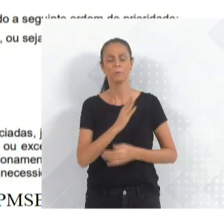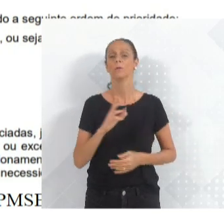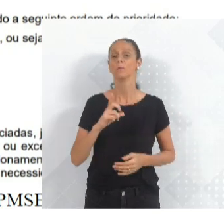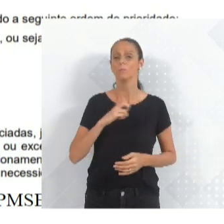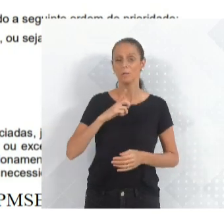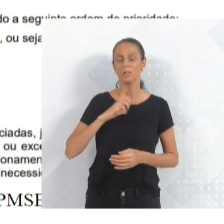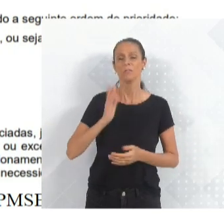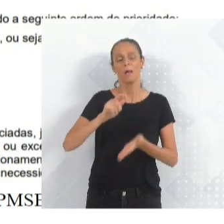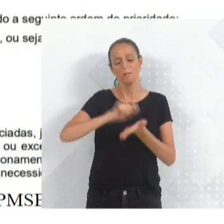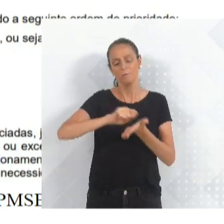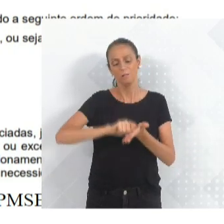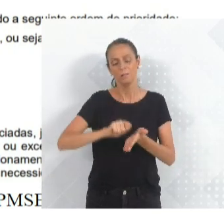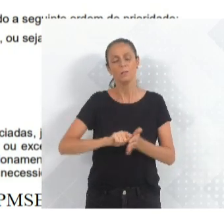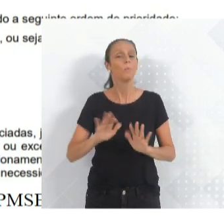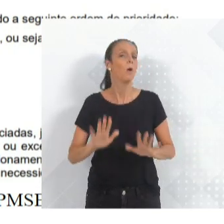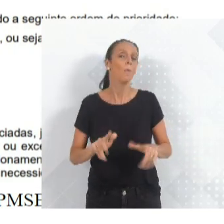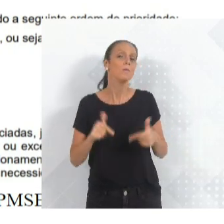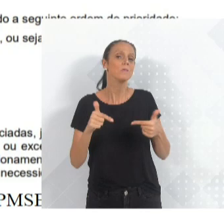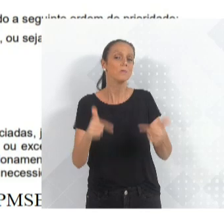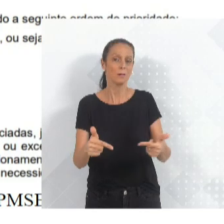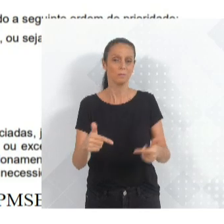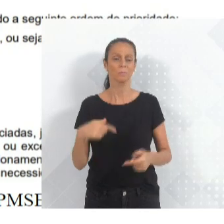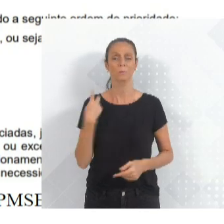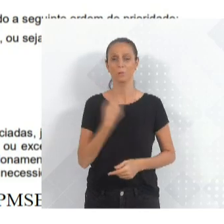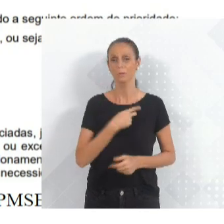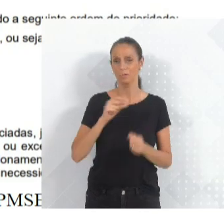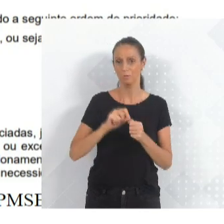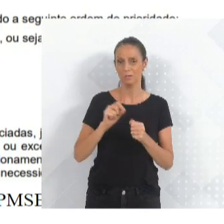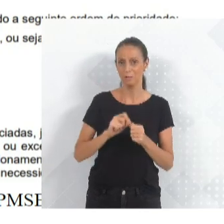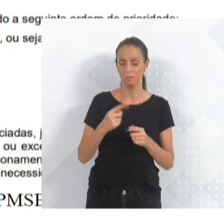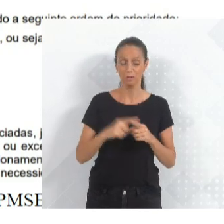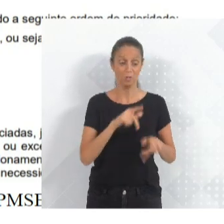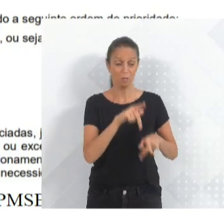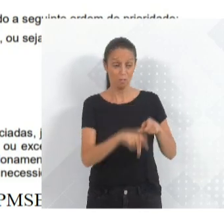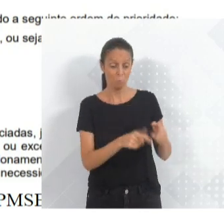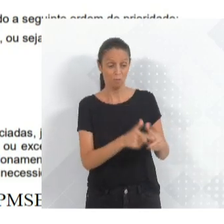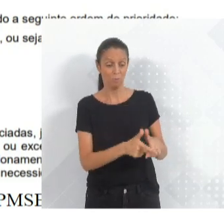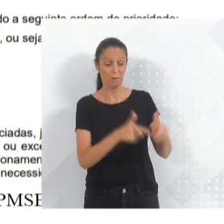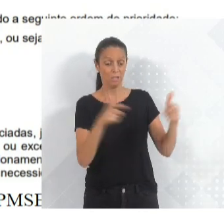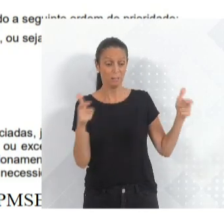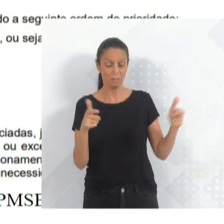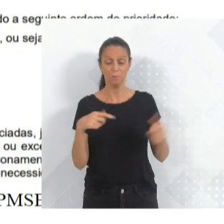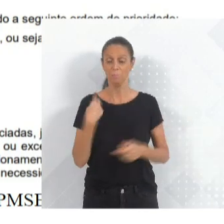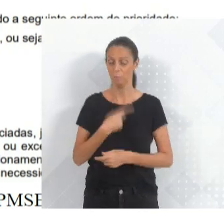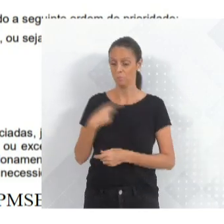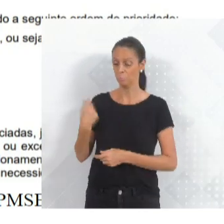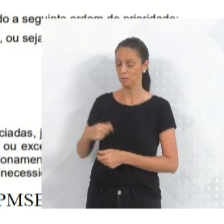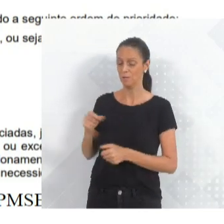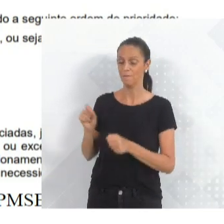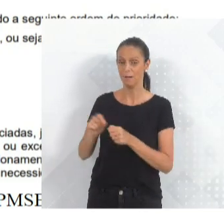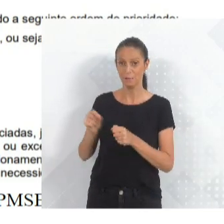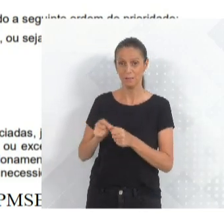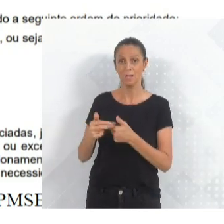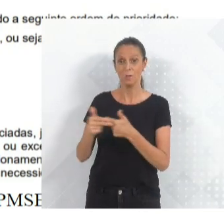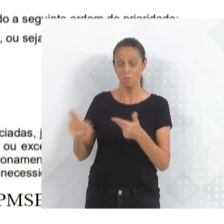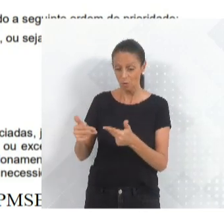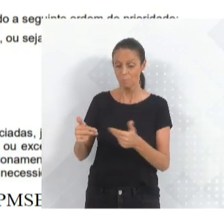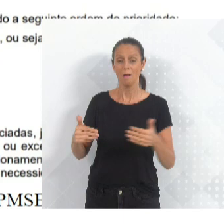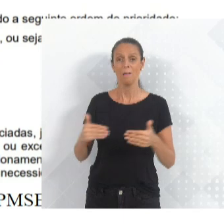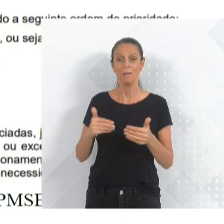que, pela evolução, pelo crescimento demográfico, o que precisa ser feito para melhorar, para manter